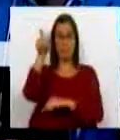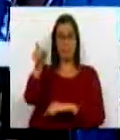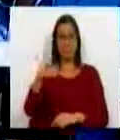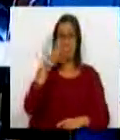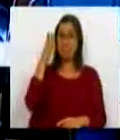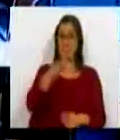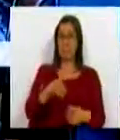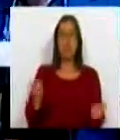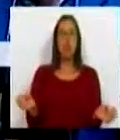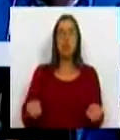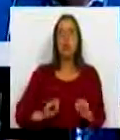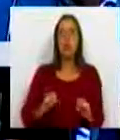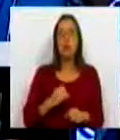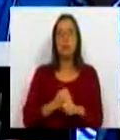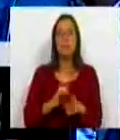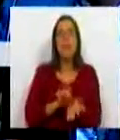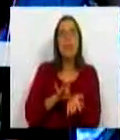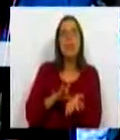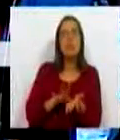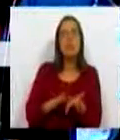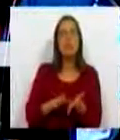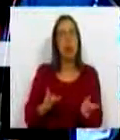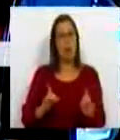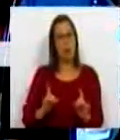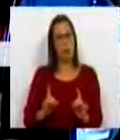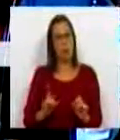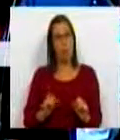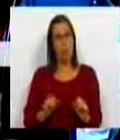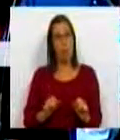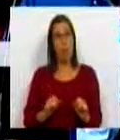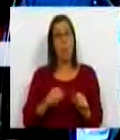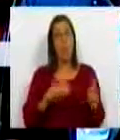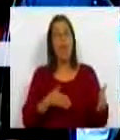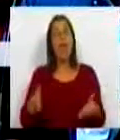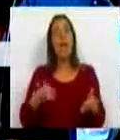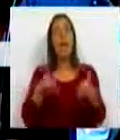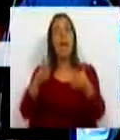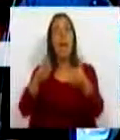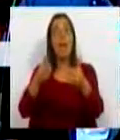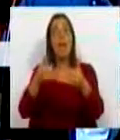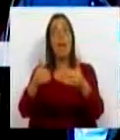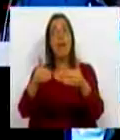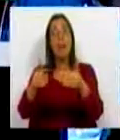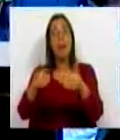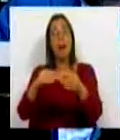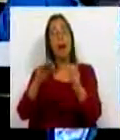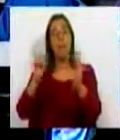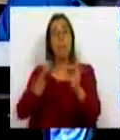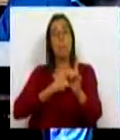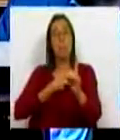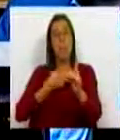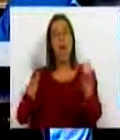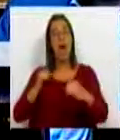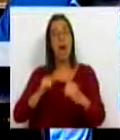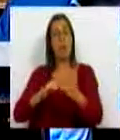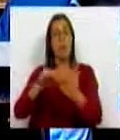Excelência, que não houve nenhum trabalhador despedido. Pois não, Srs. Deputados, encaminharam-nos para a circunstância de que terem que rescindir por